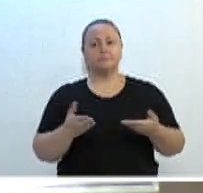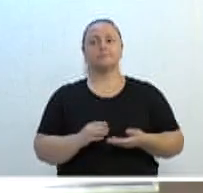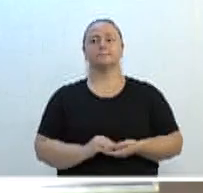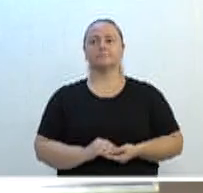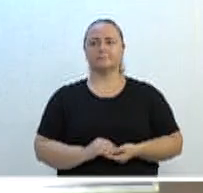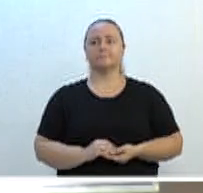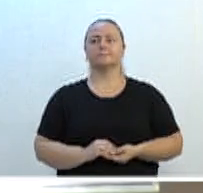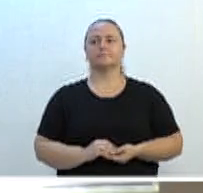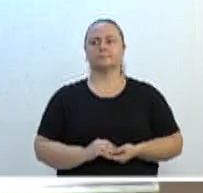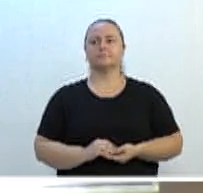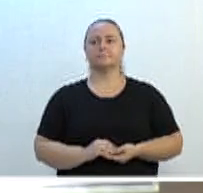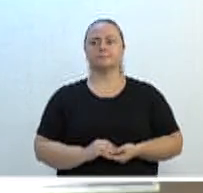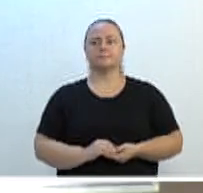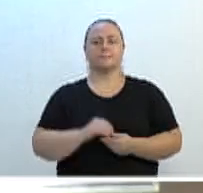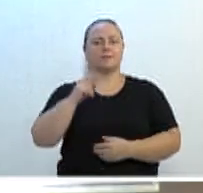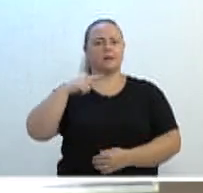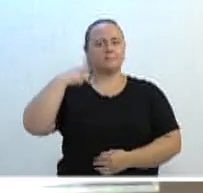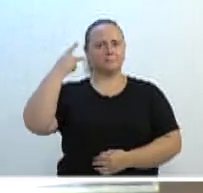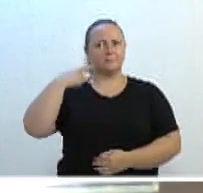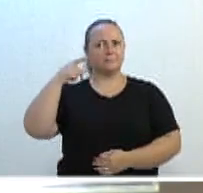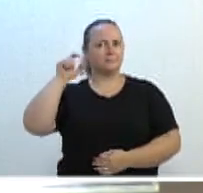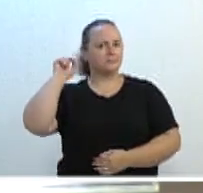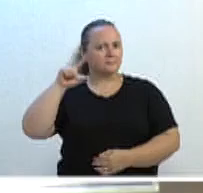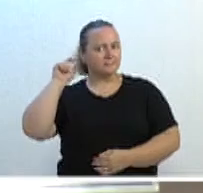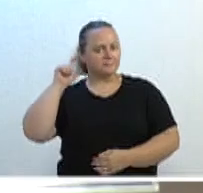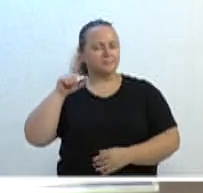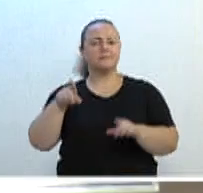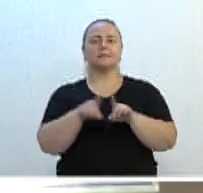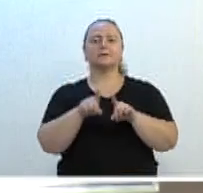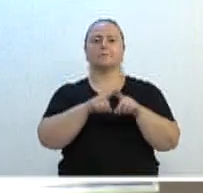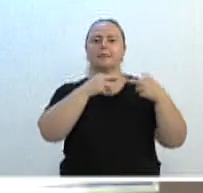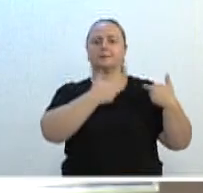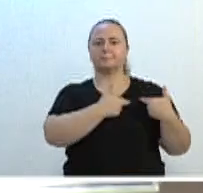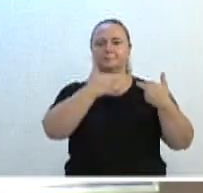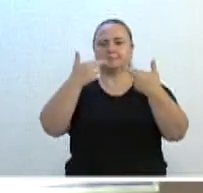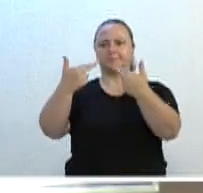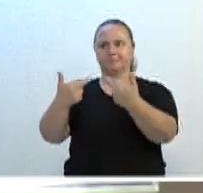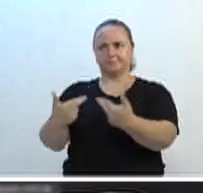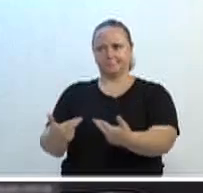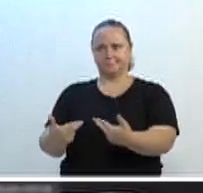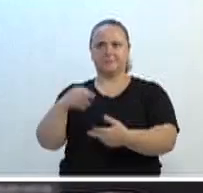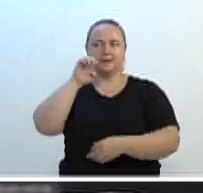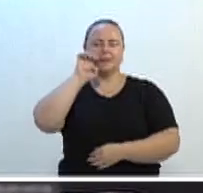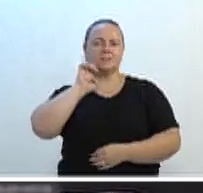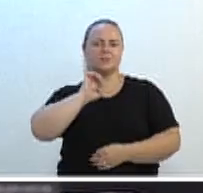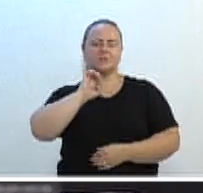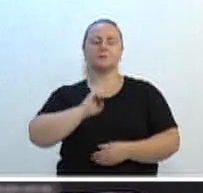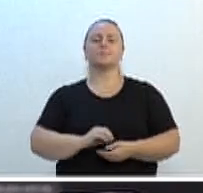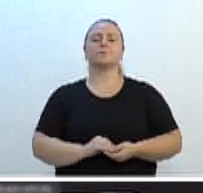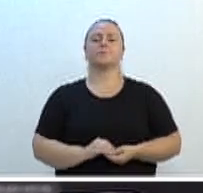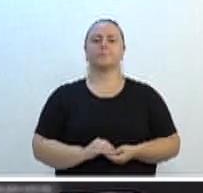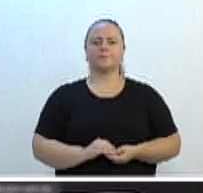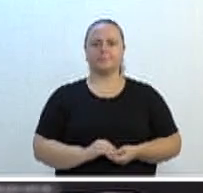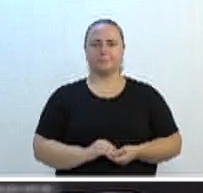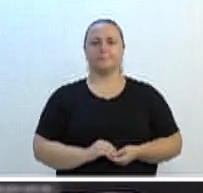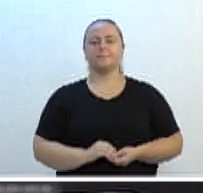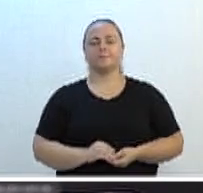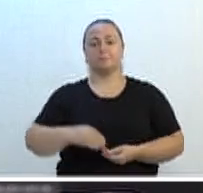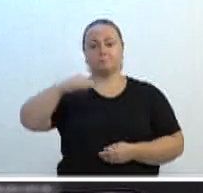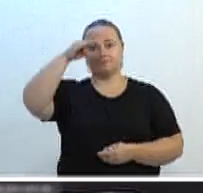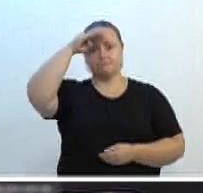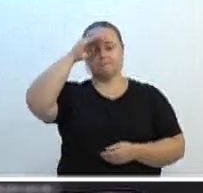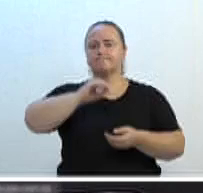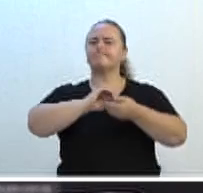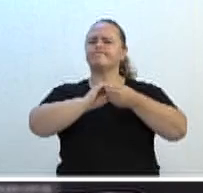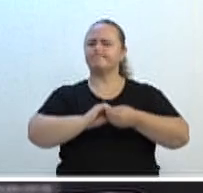ouço a parte do vereador Maurício Gol e já devolvo os trabalhos ao presidente da casa. Vereador Jovino, parabéns por trazer esse tema